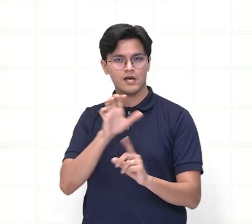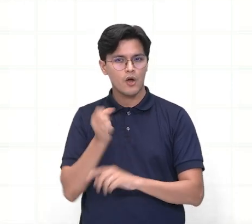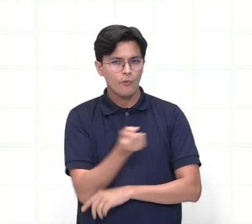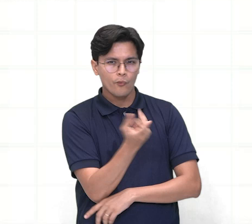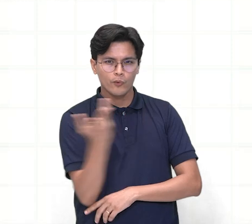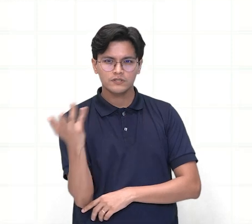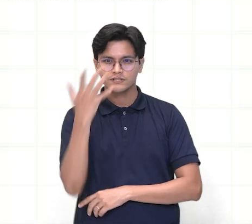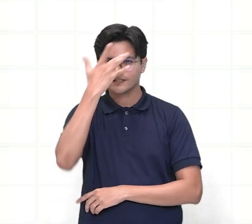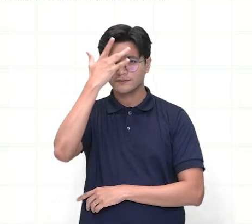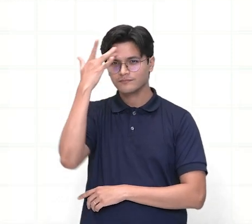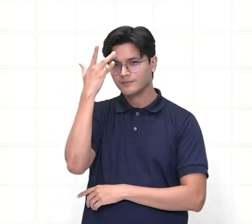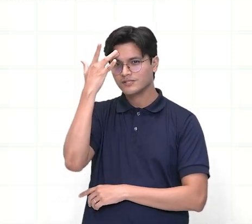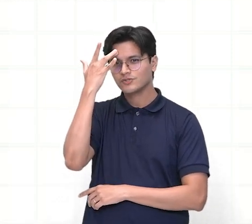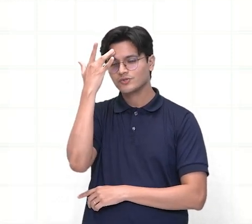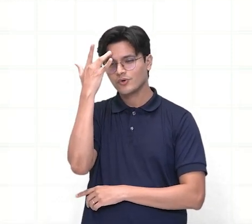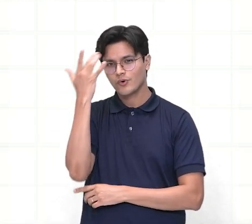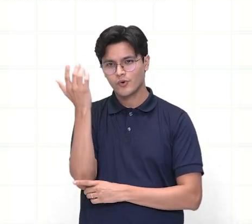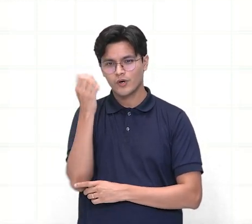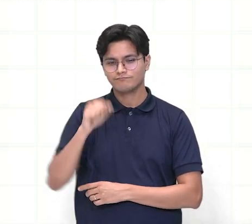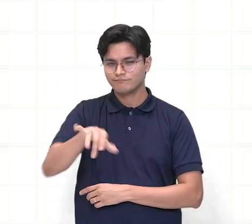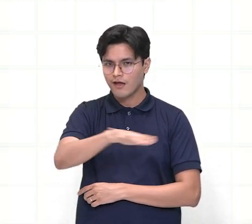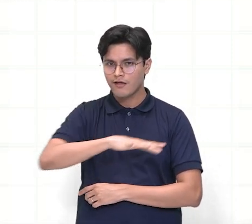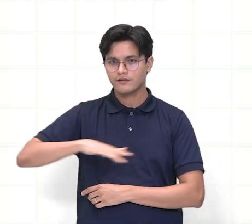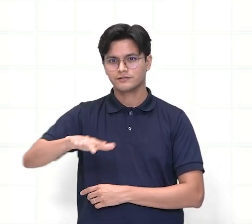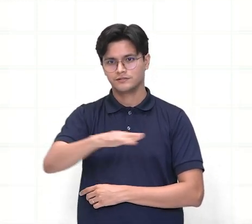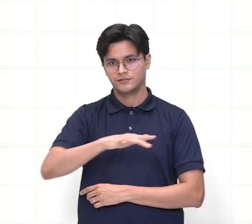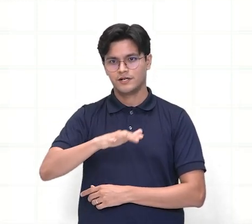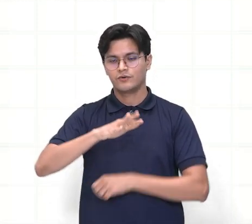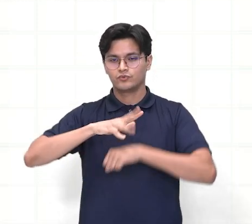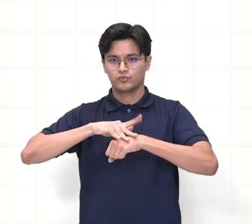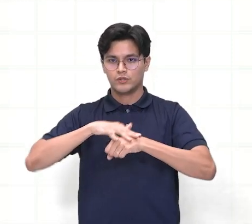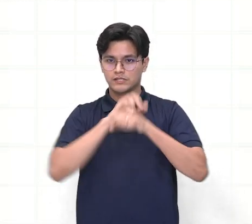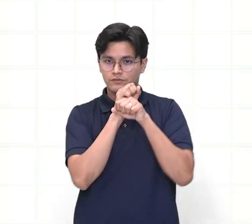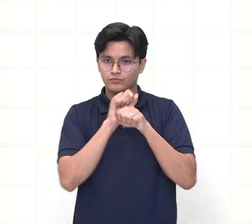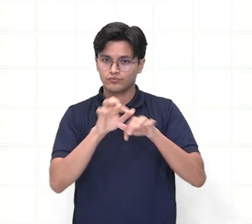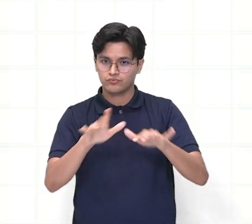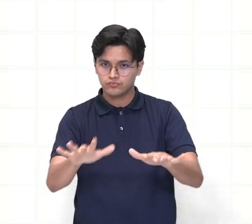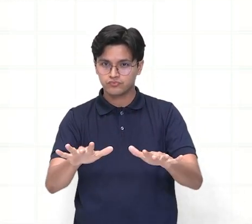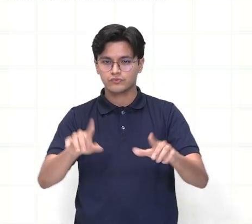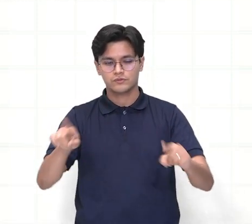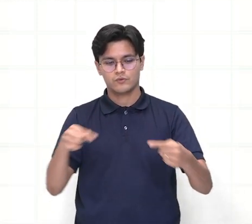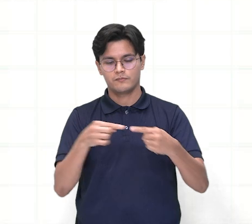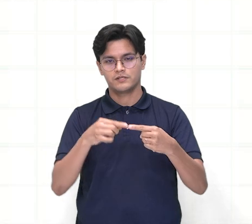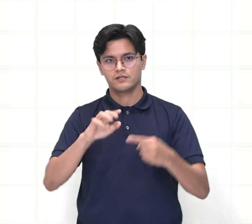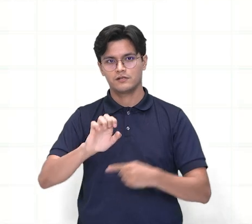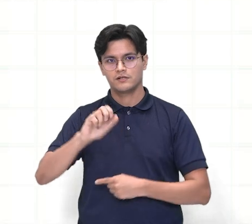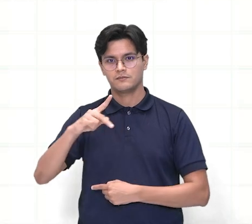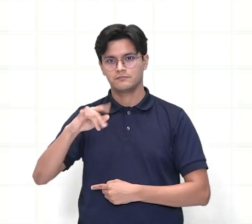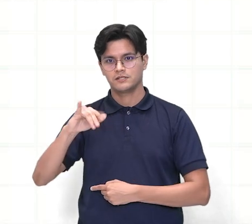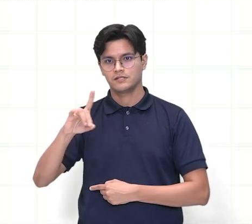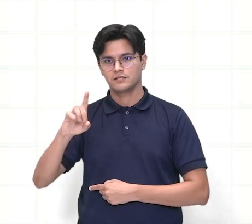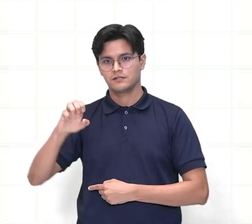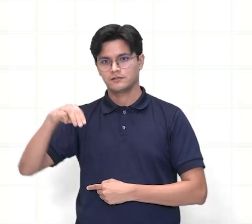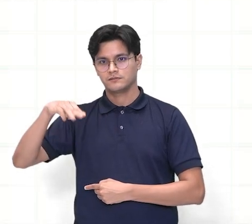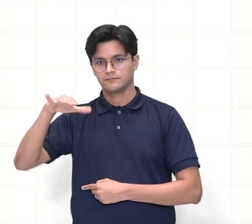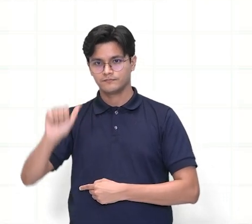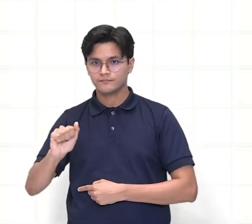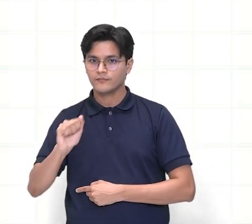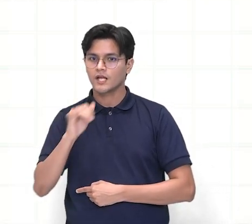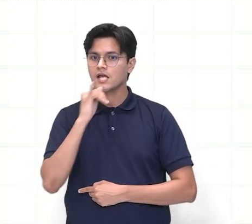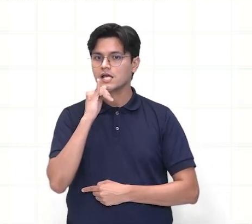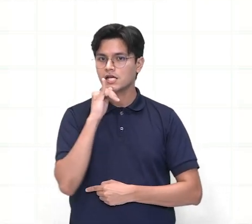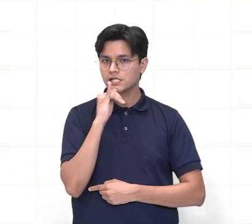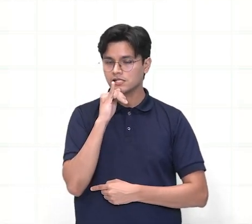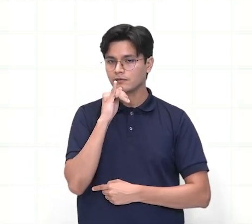de pessoas em uma região. Como eu disse, nós temos aqui na